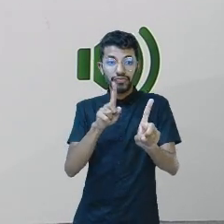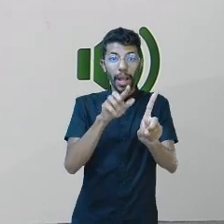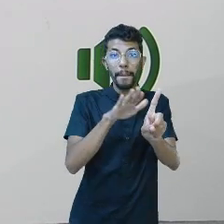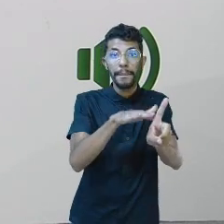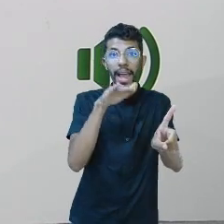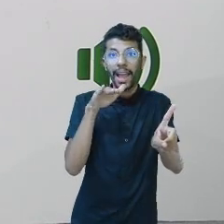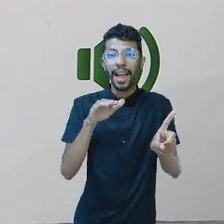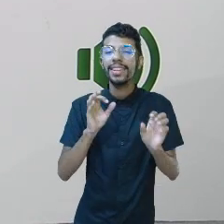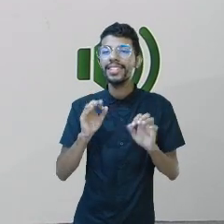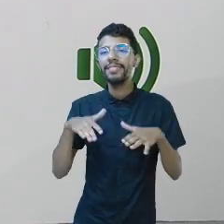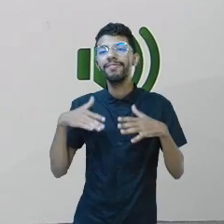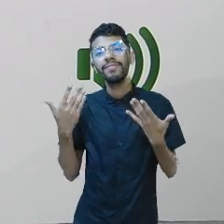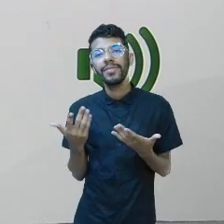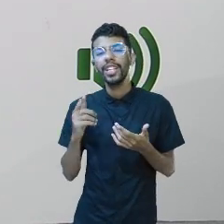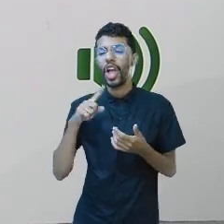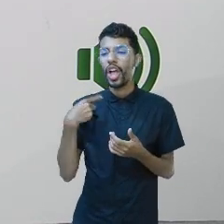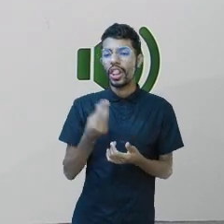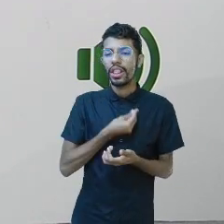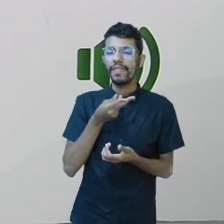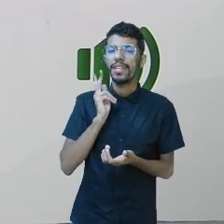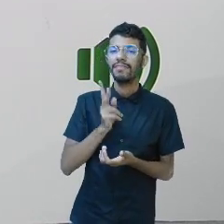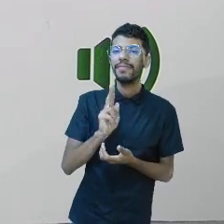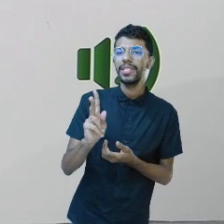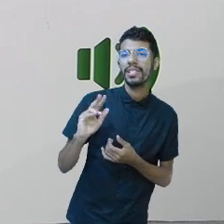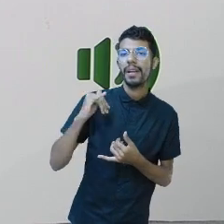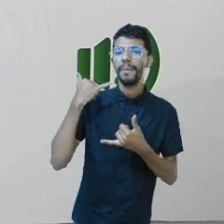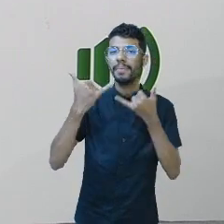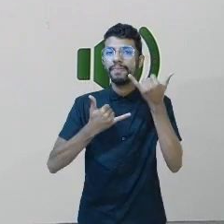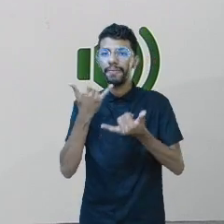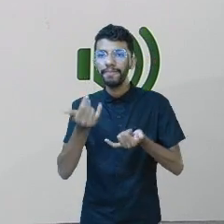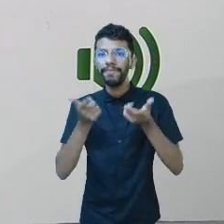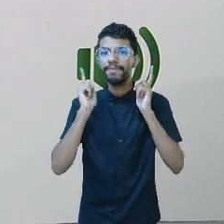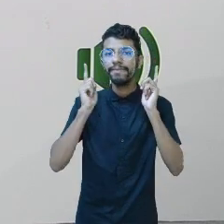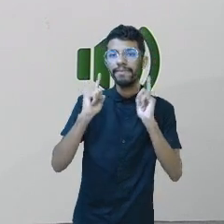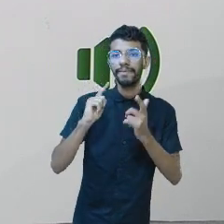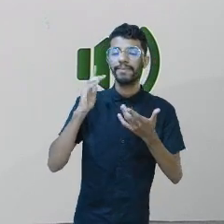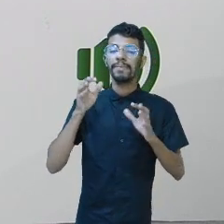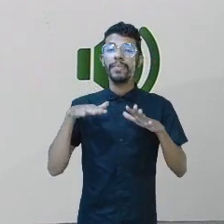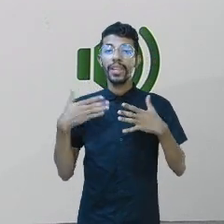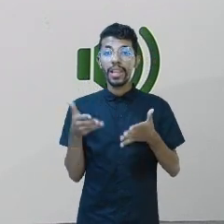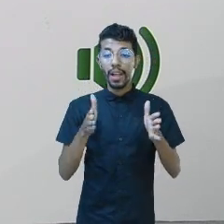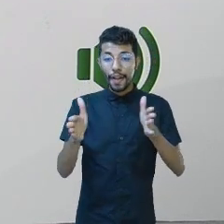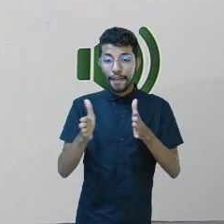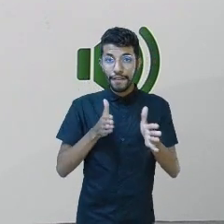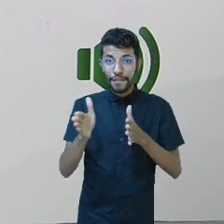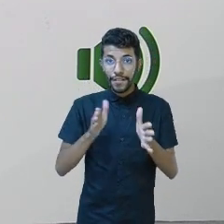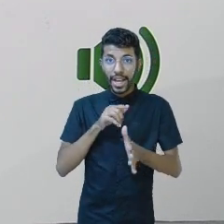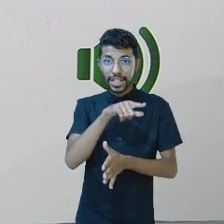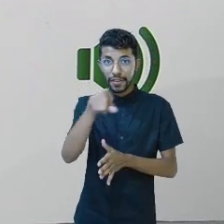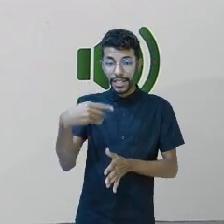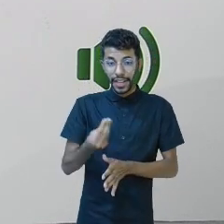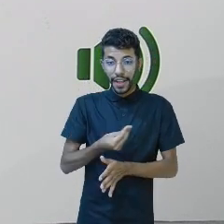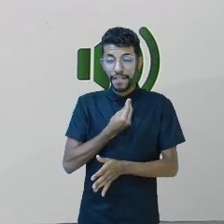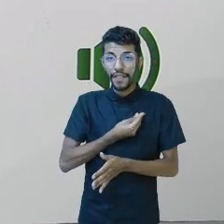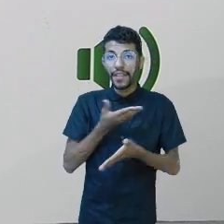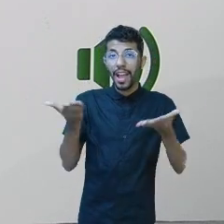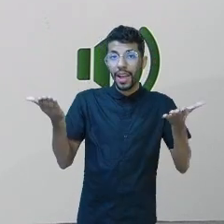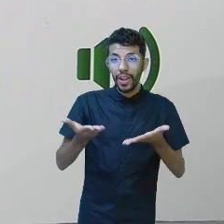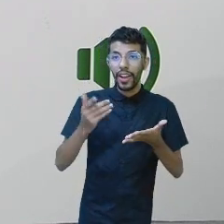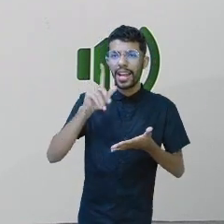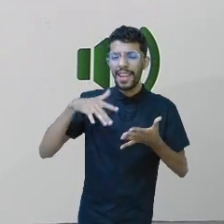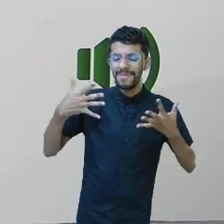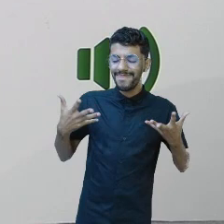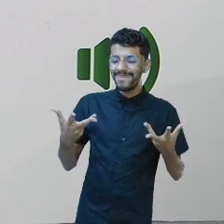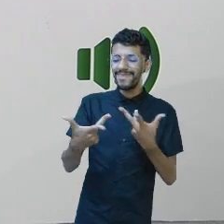nossa vida a gente está sempre se divertindo, a gente está sempre brincando, e essa fase que vocês estão aí é uma fase maravilhosa,